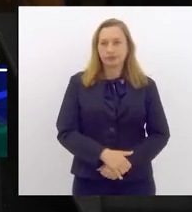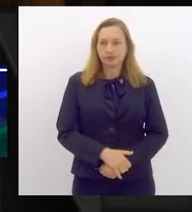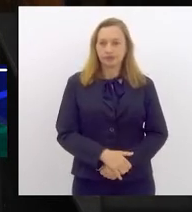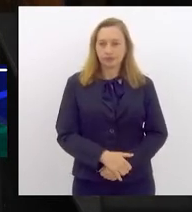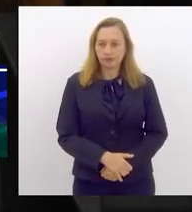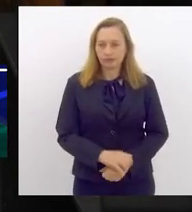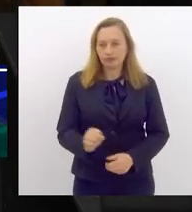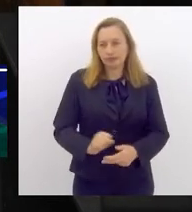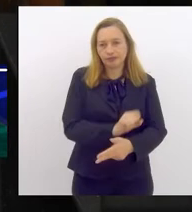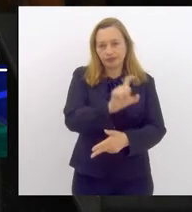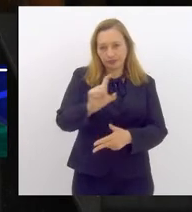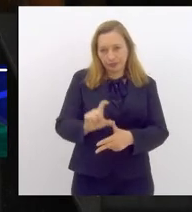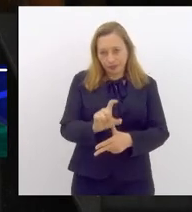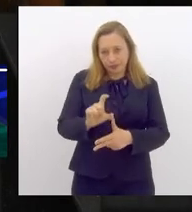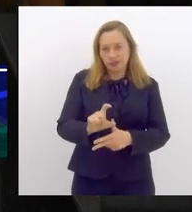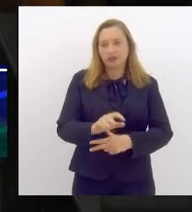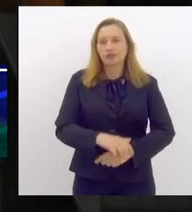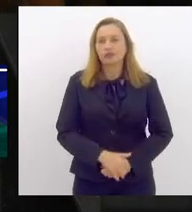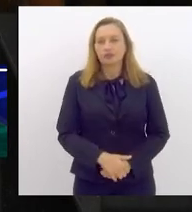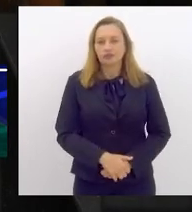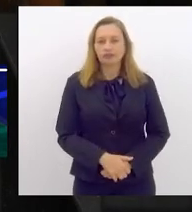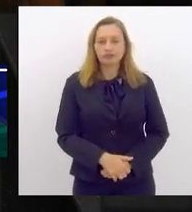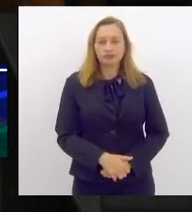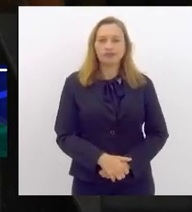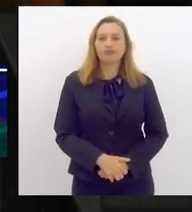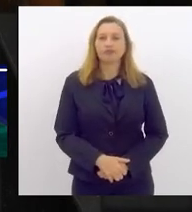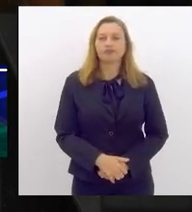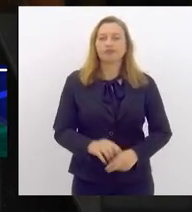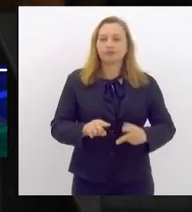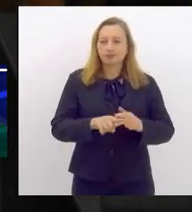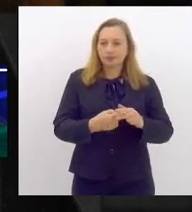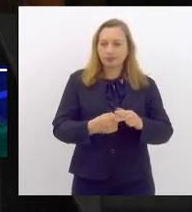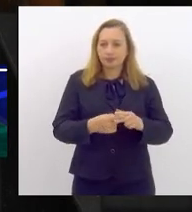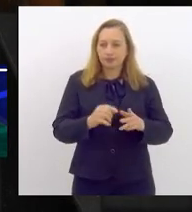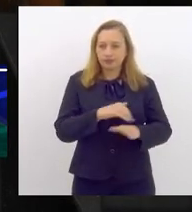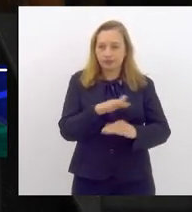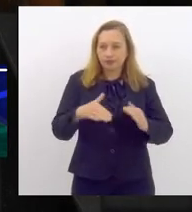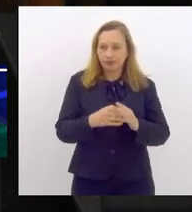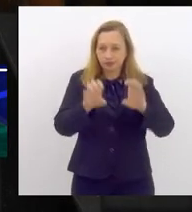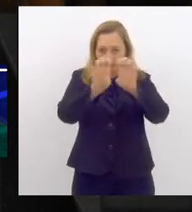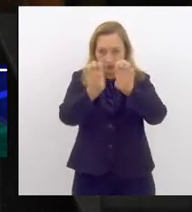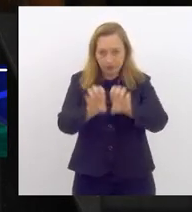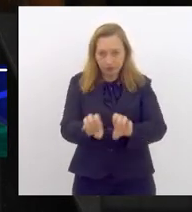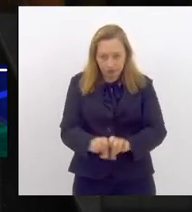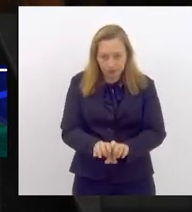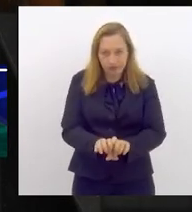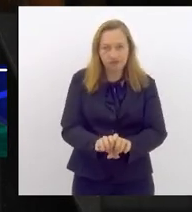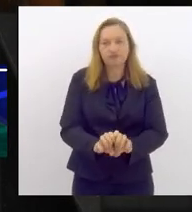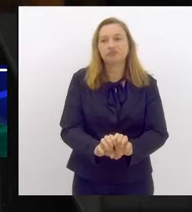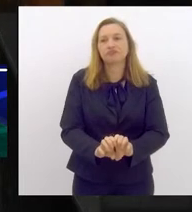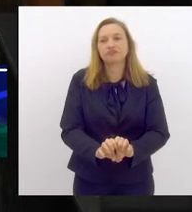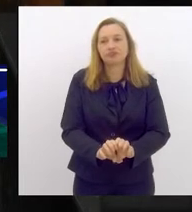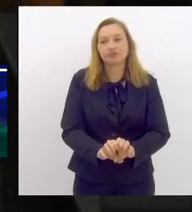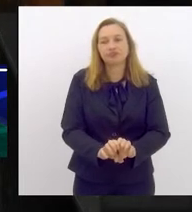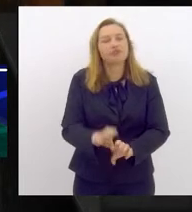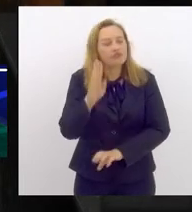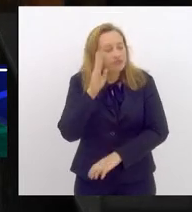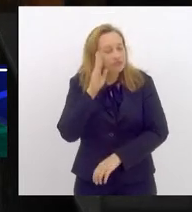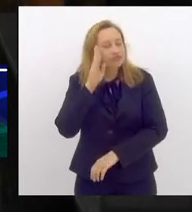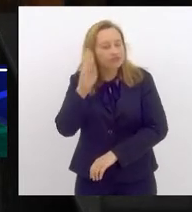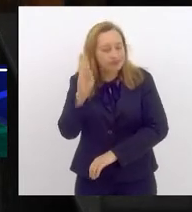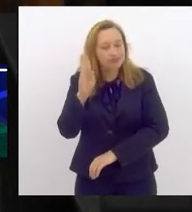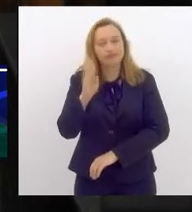e o Poder Executivo alterar toda a estrutura estruturação e